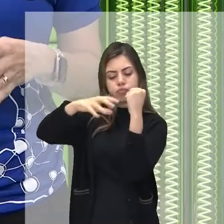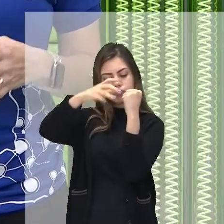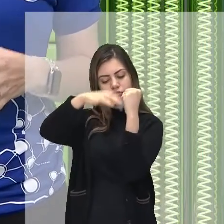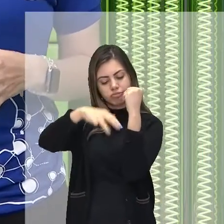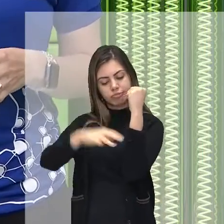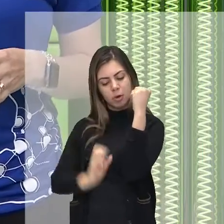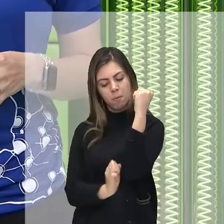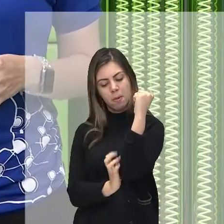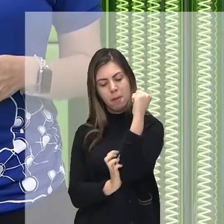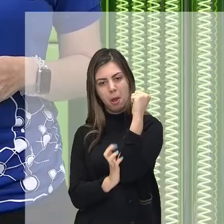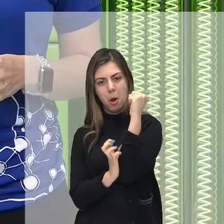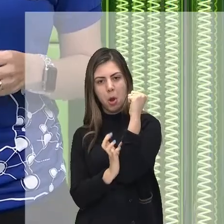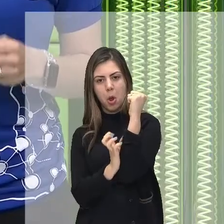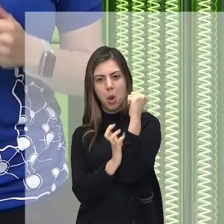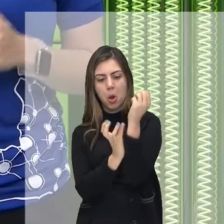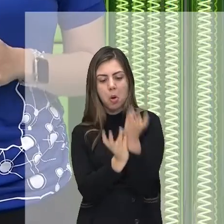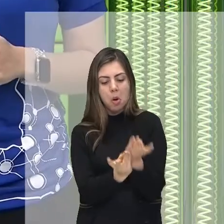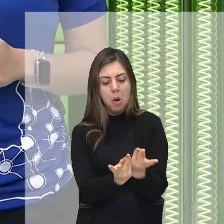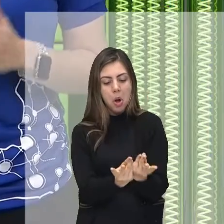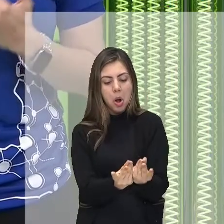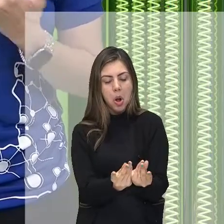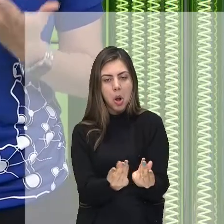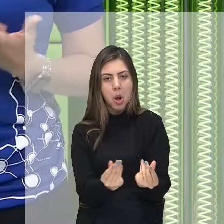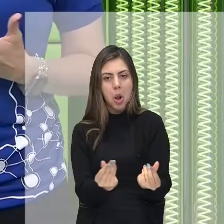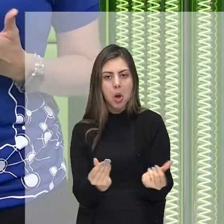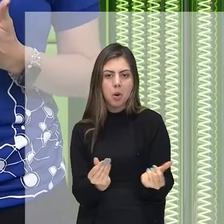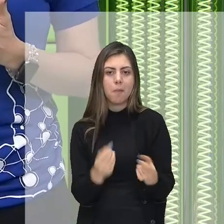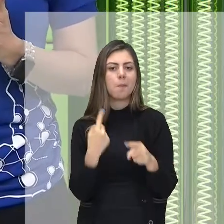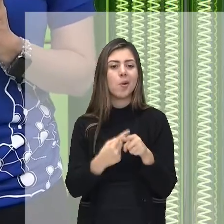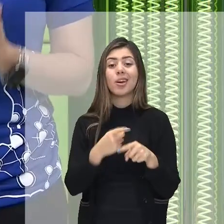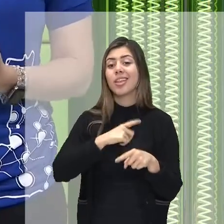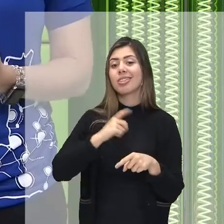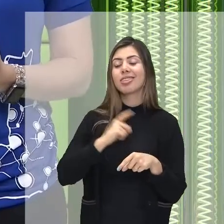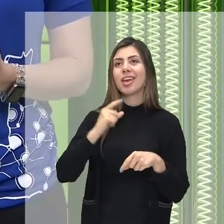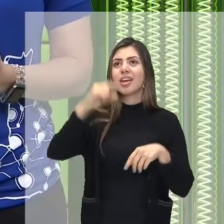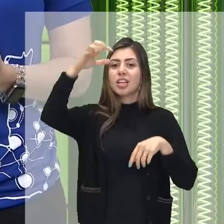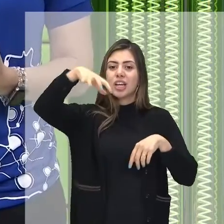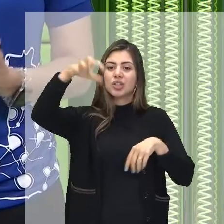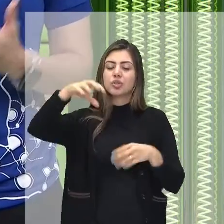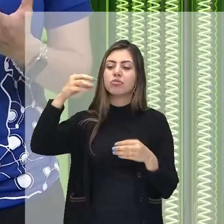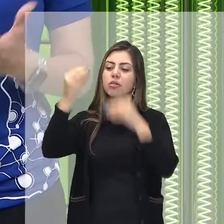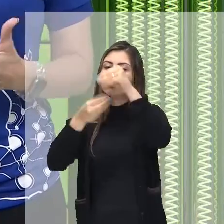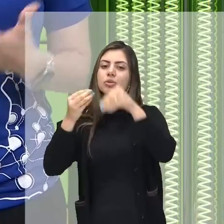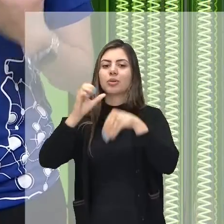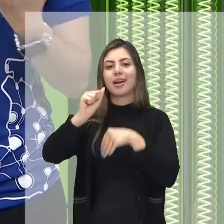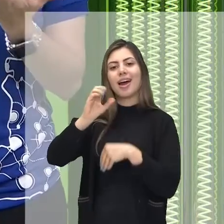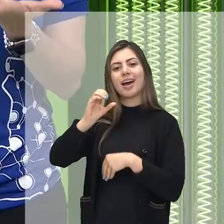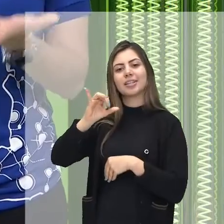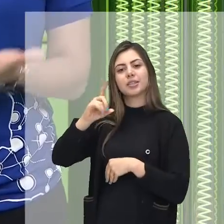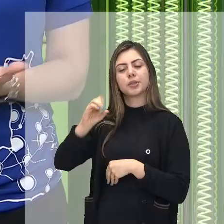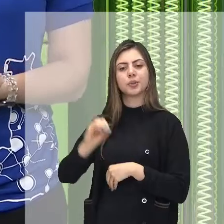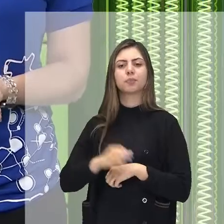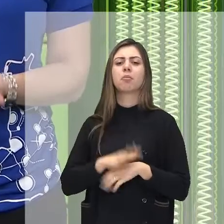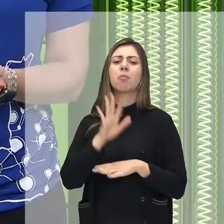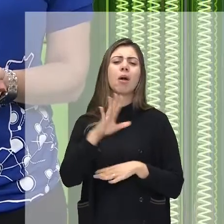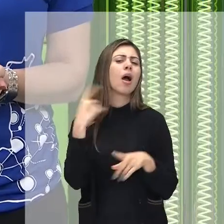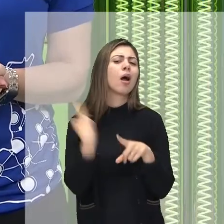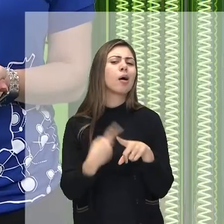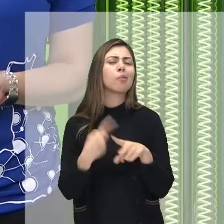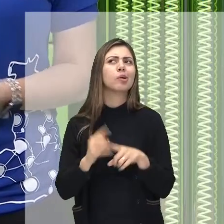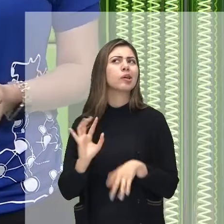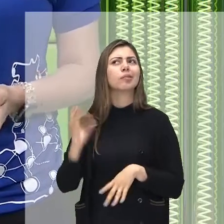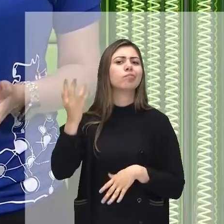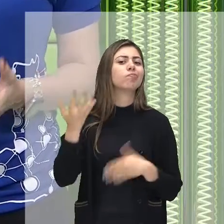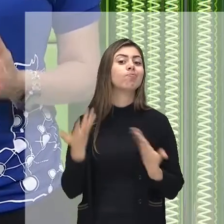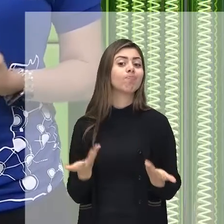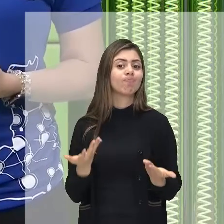acabam sendo corroídos pelo ácido que está caindo da chuva. Mas por que ocorre essa